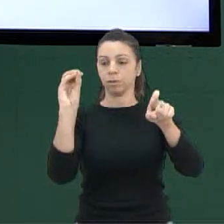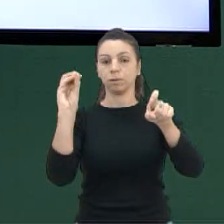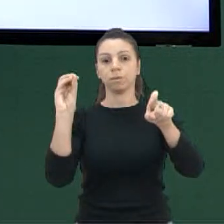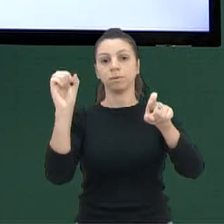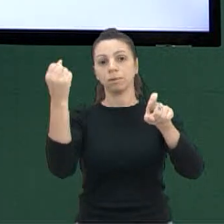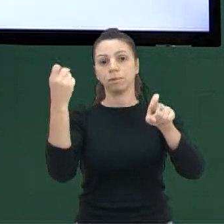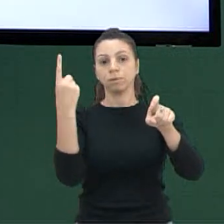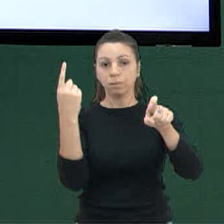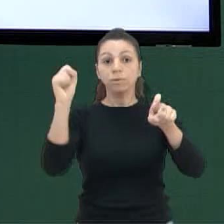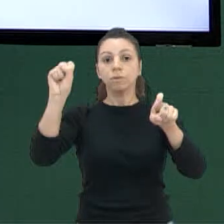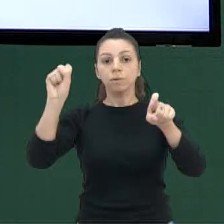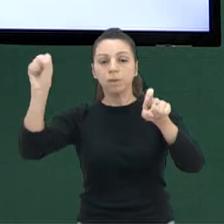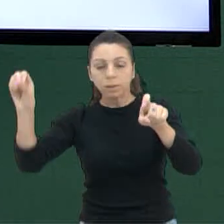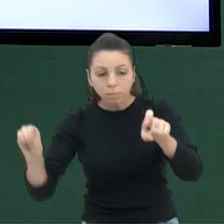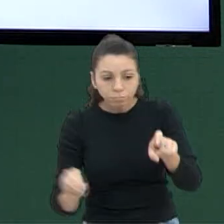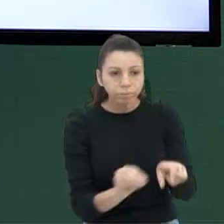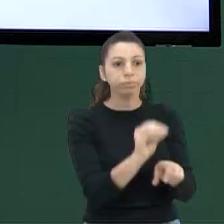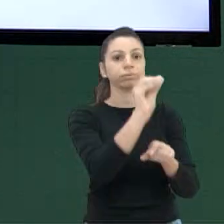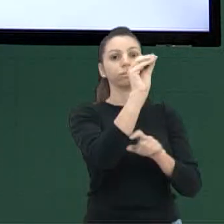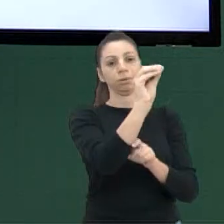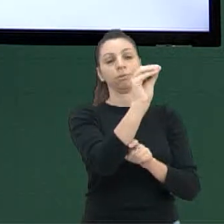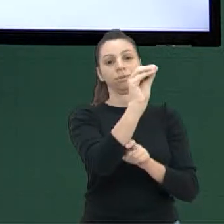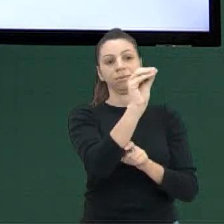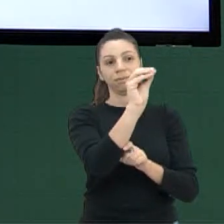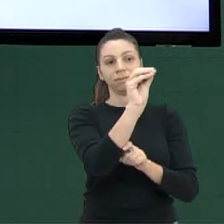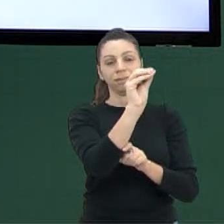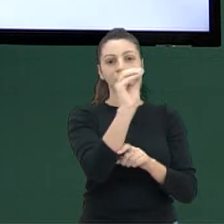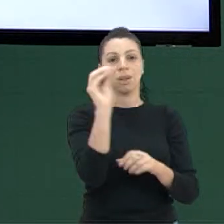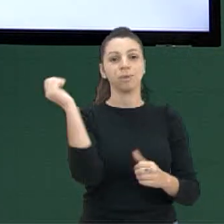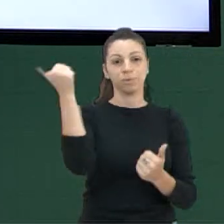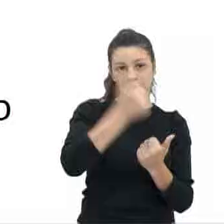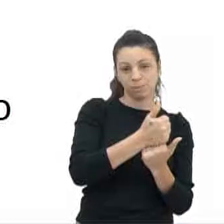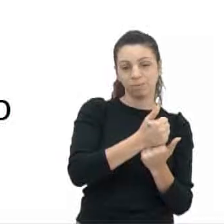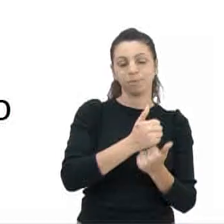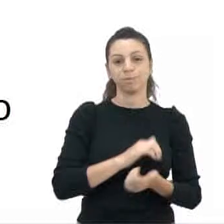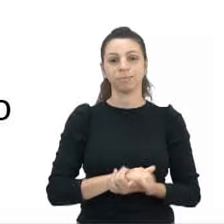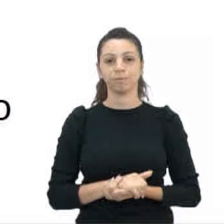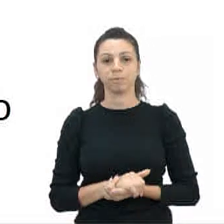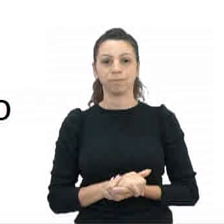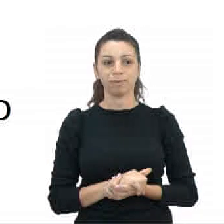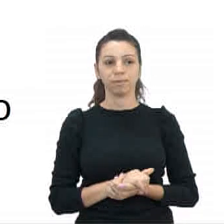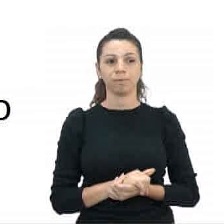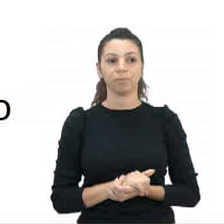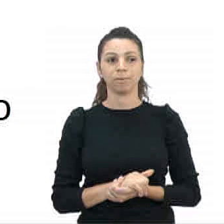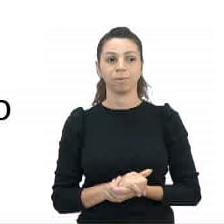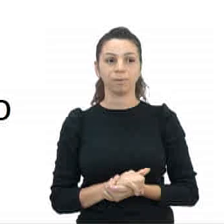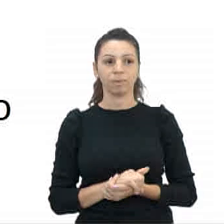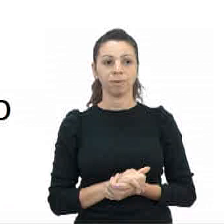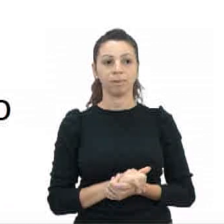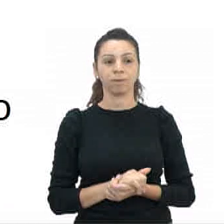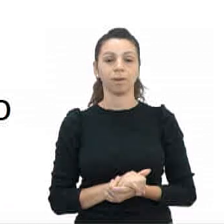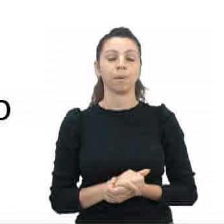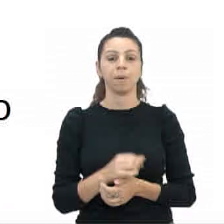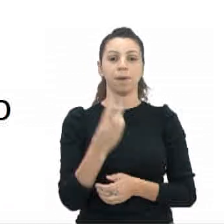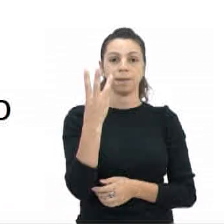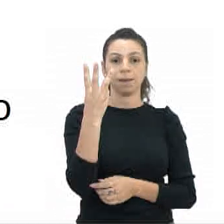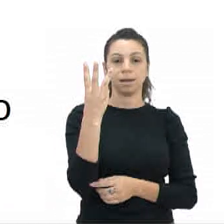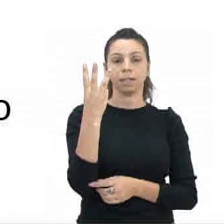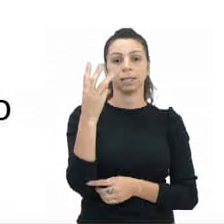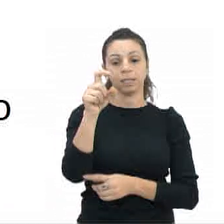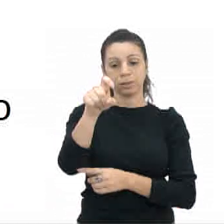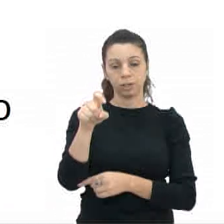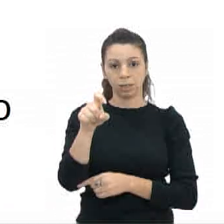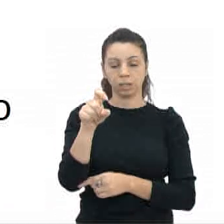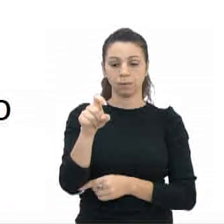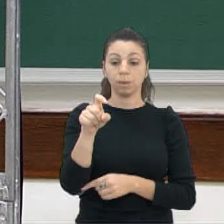valor numérico da expressão algébrica. 3x para x igual a 18. Então, vamos